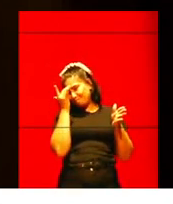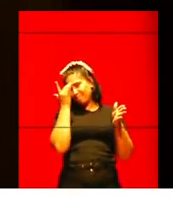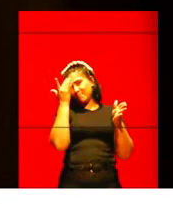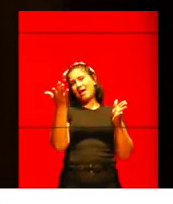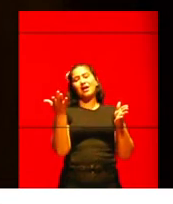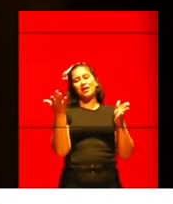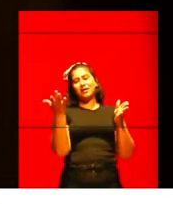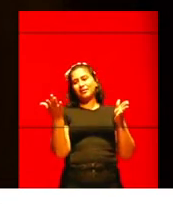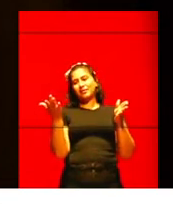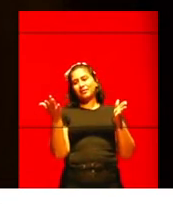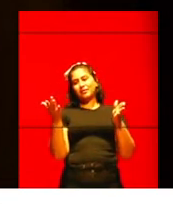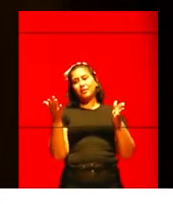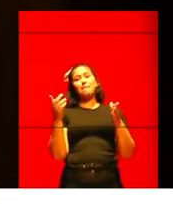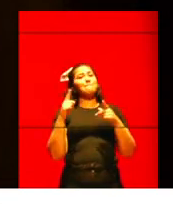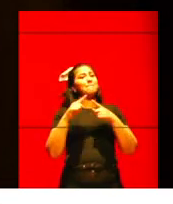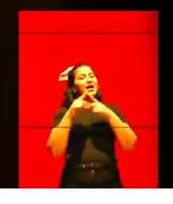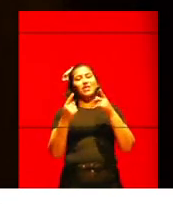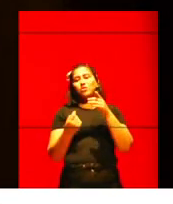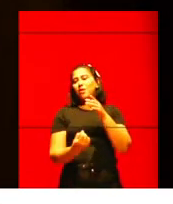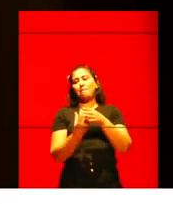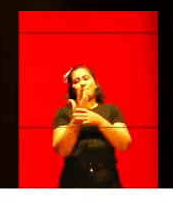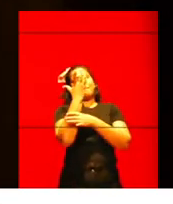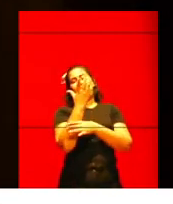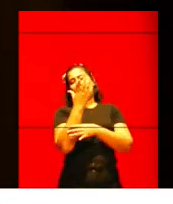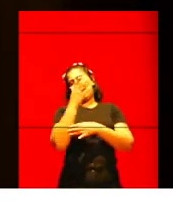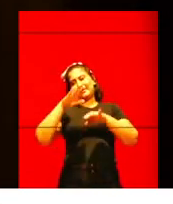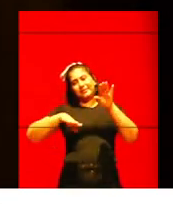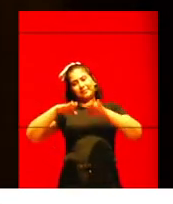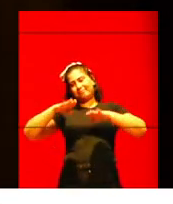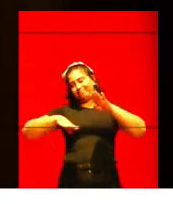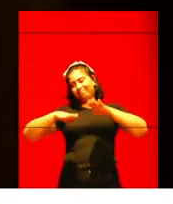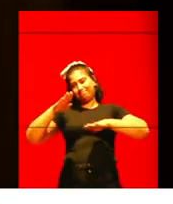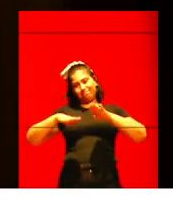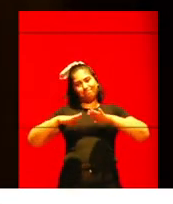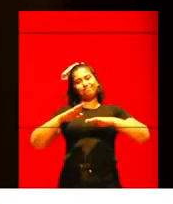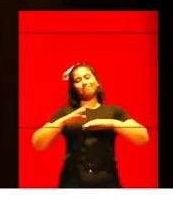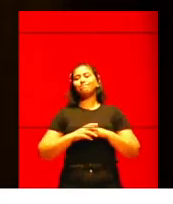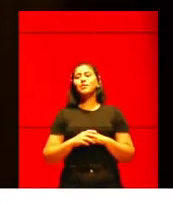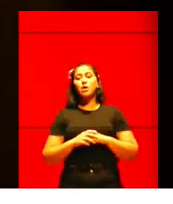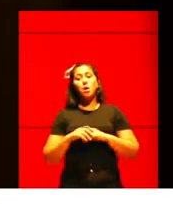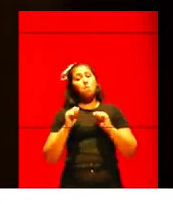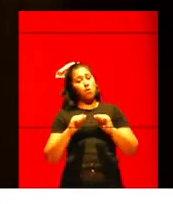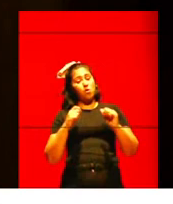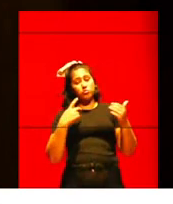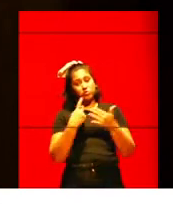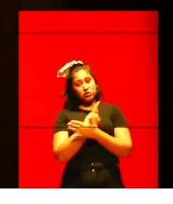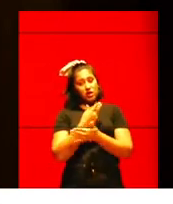né, nem sempre aparece. Então, nomenclaturas que podem aparecer para cadeia aberta,